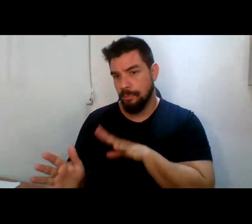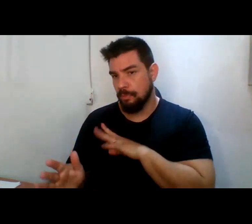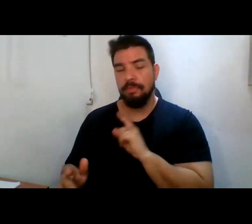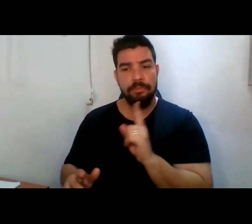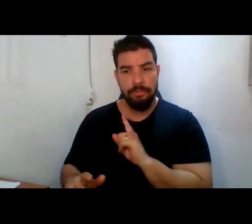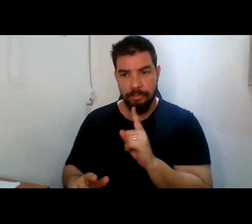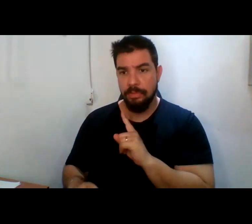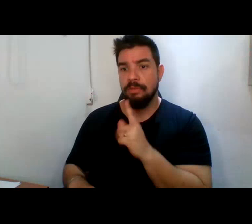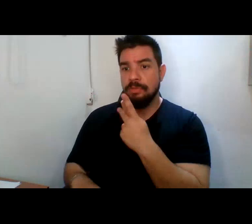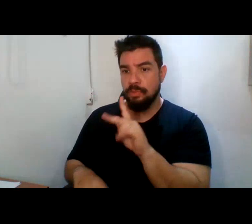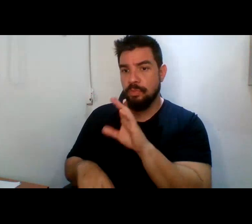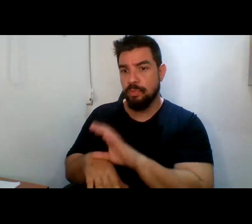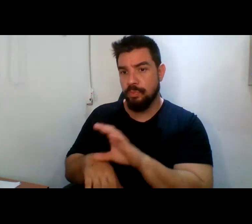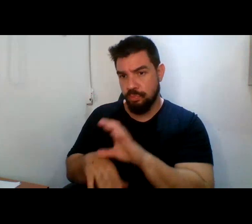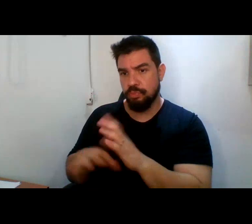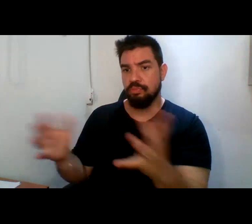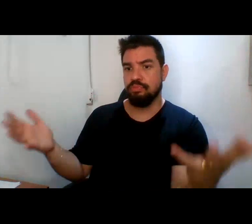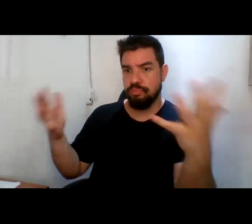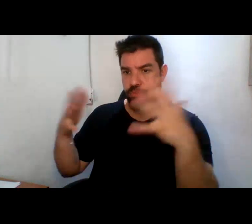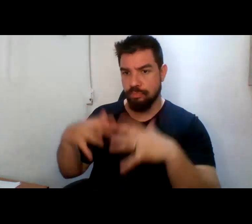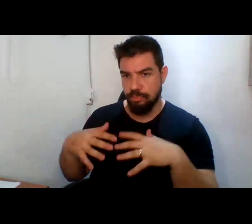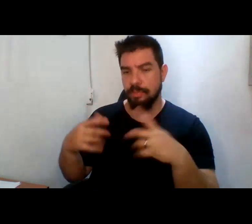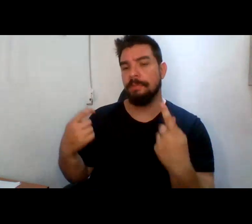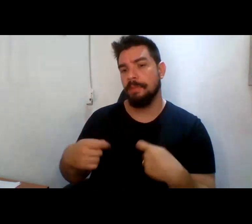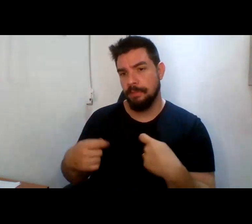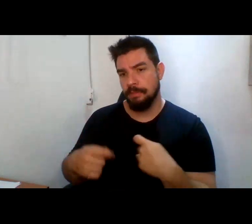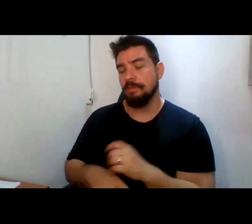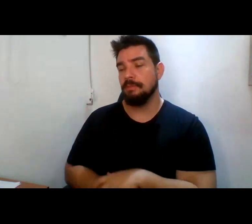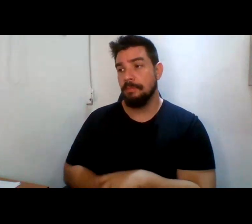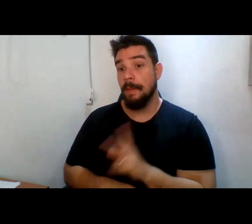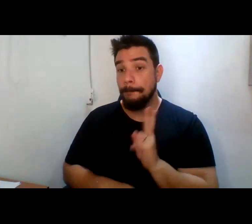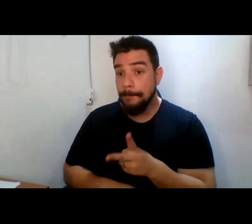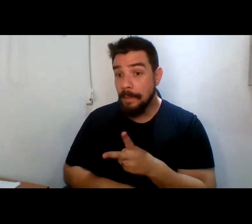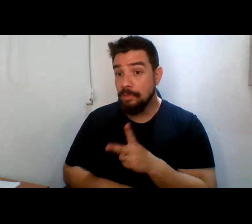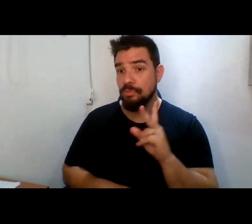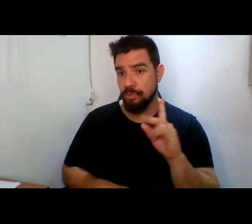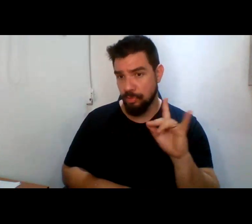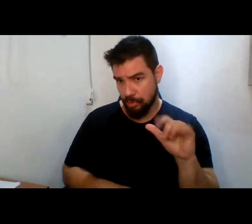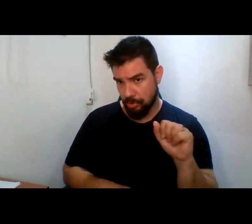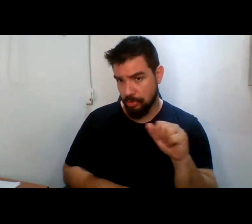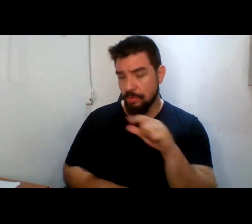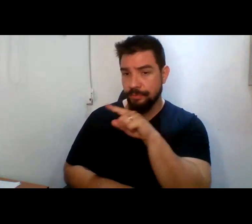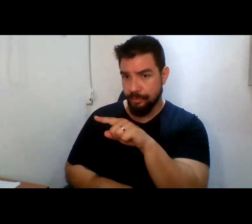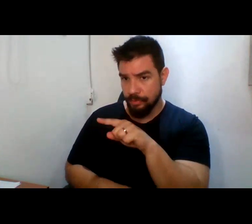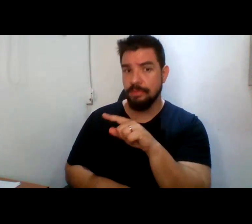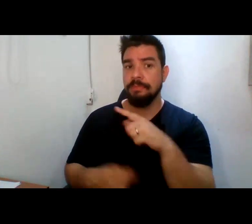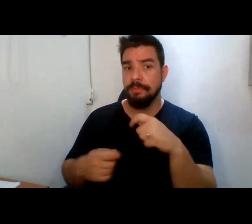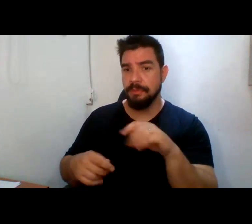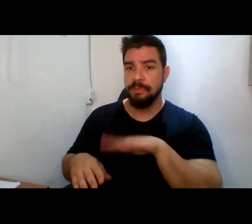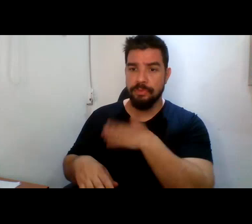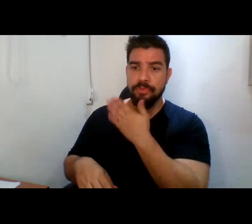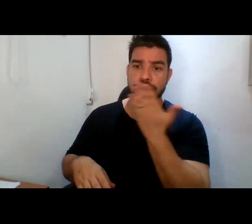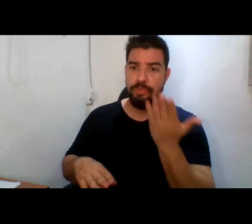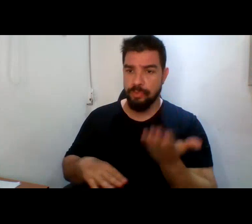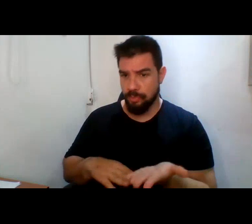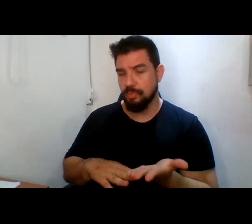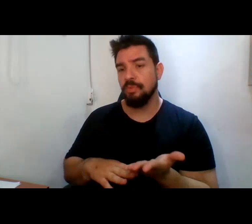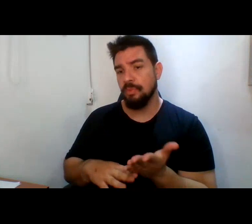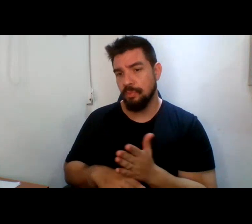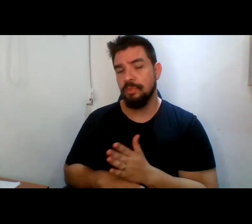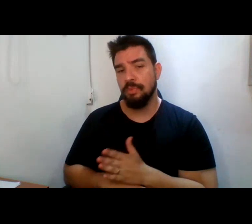seu curso. Então, neste dia, está previsto que você fique durante